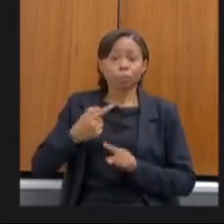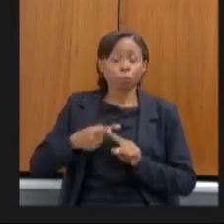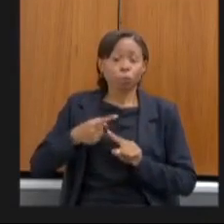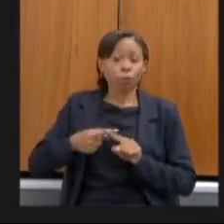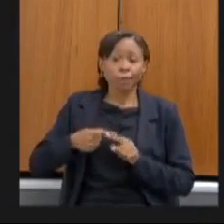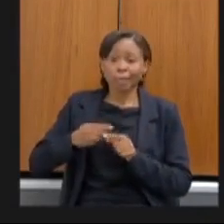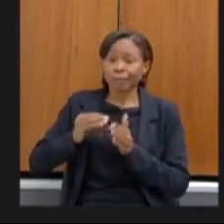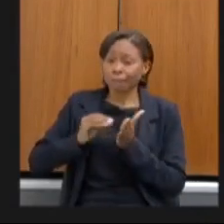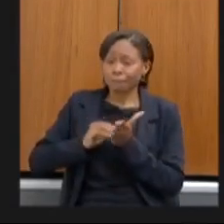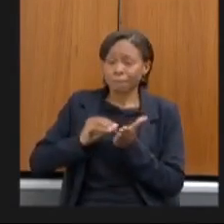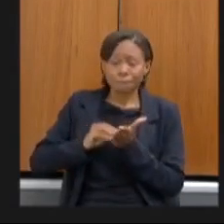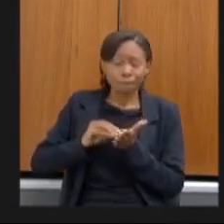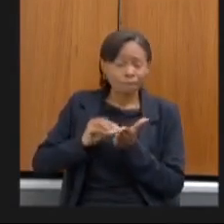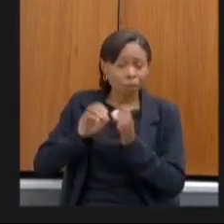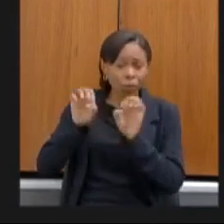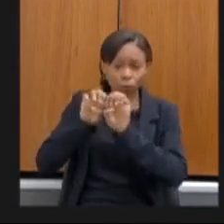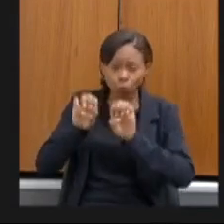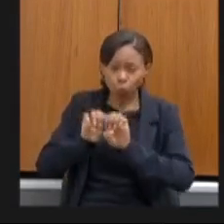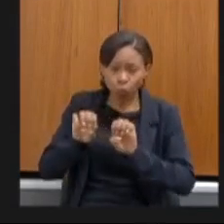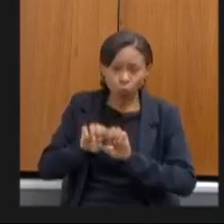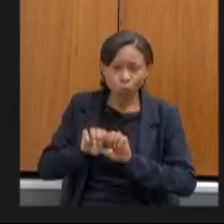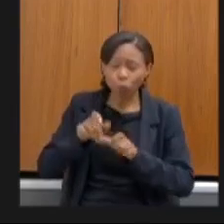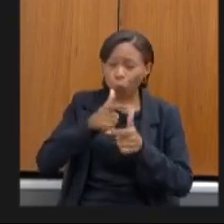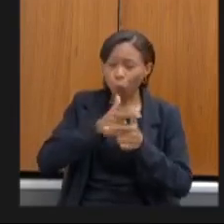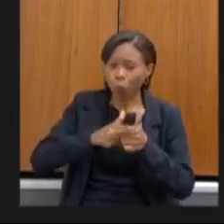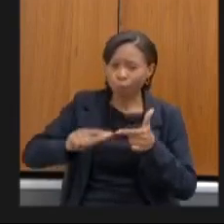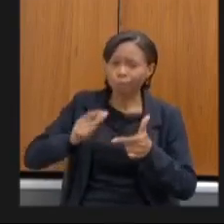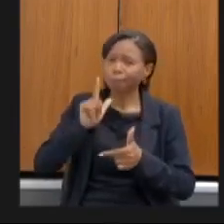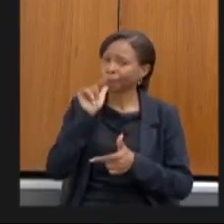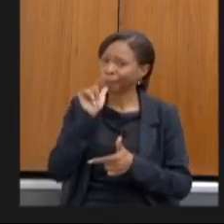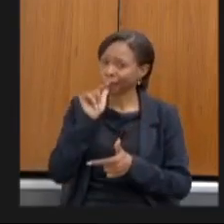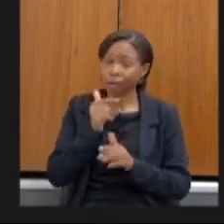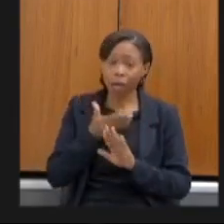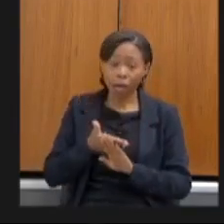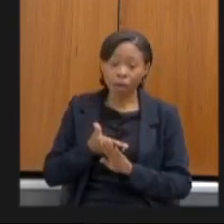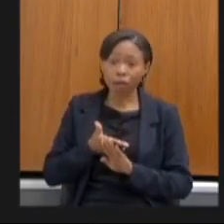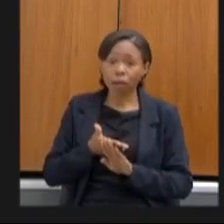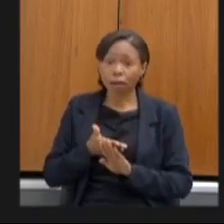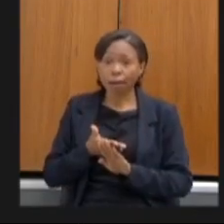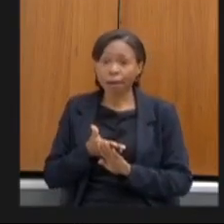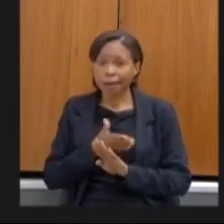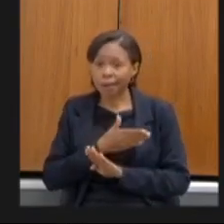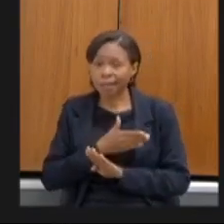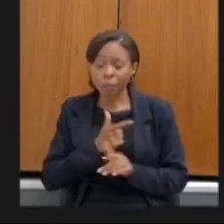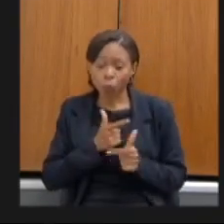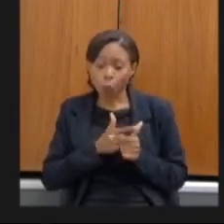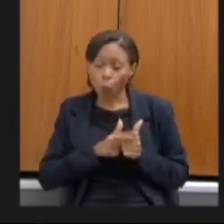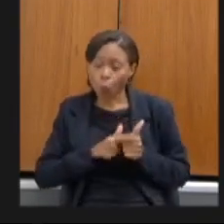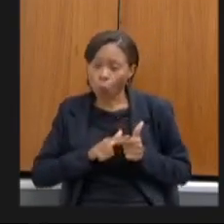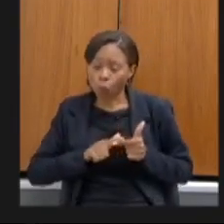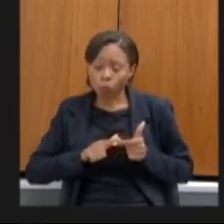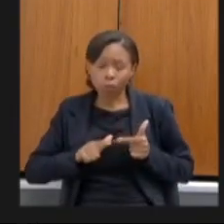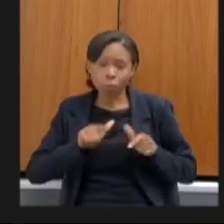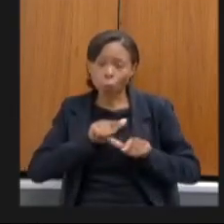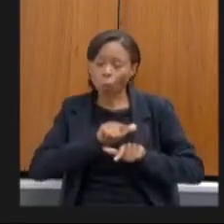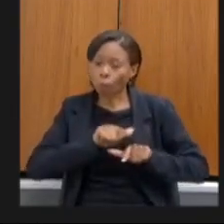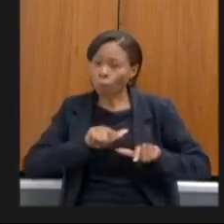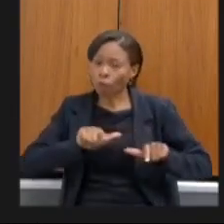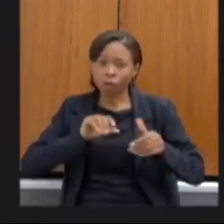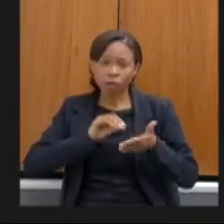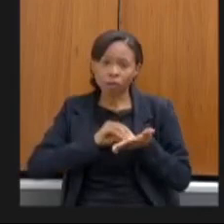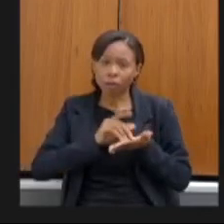para crise nós temos muita água nós costumamos parte de vidro e o idene é